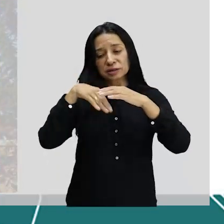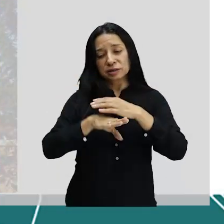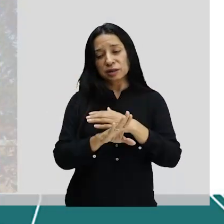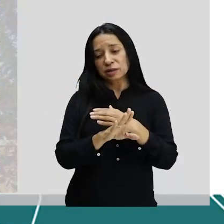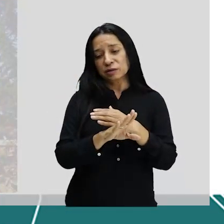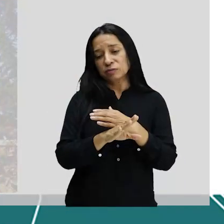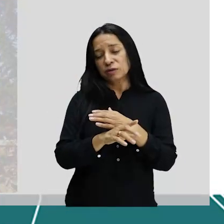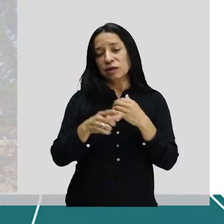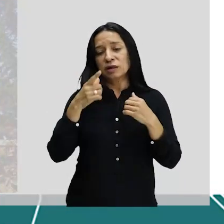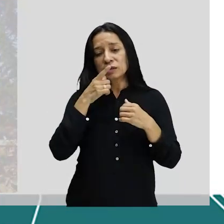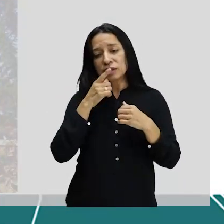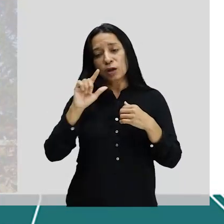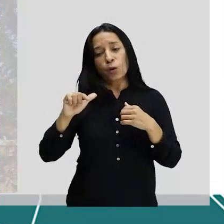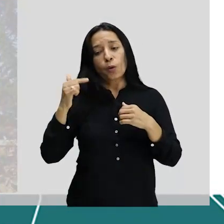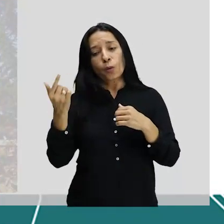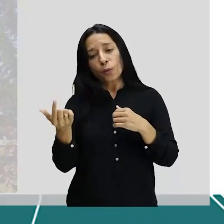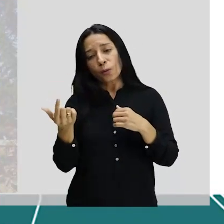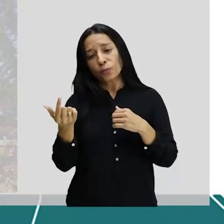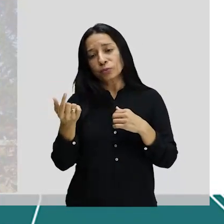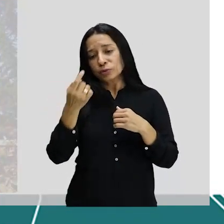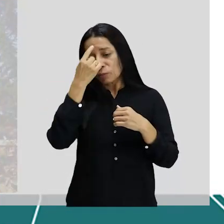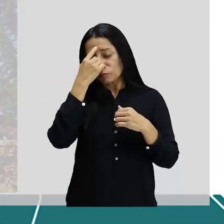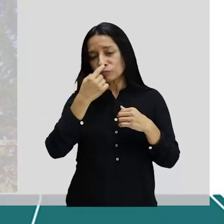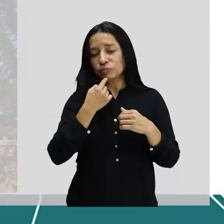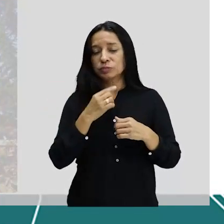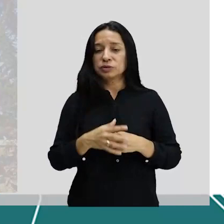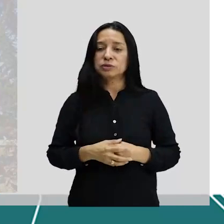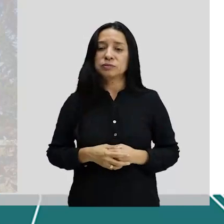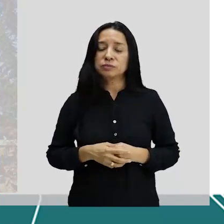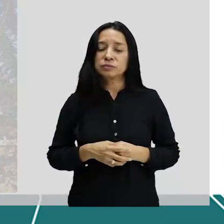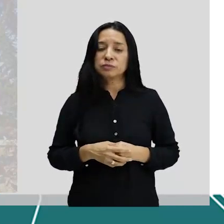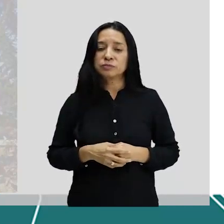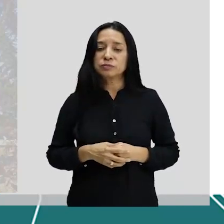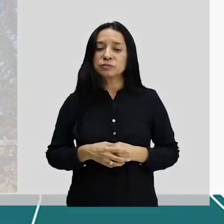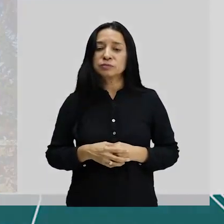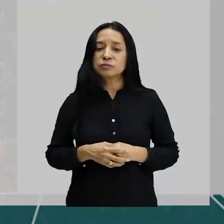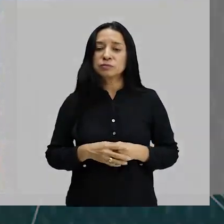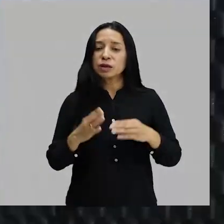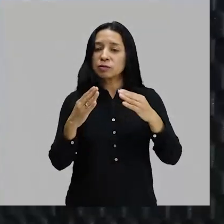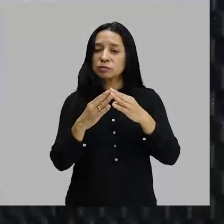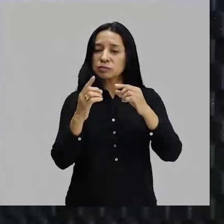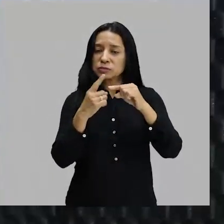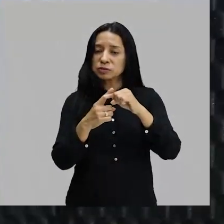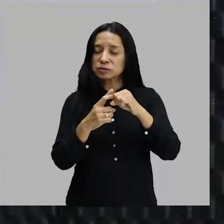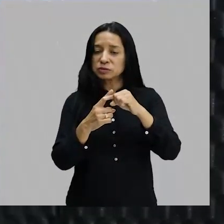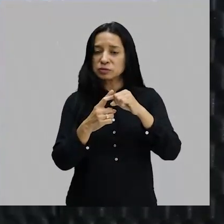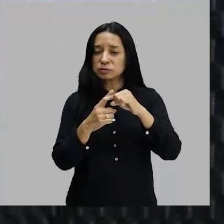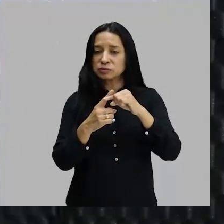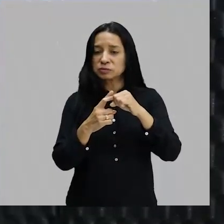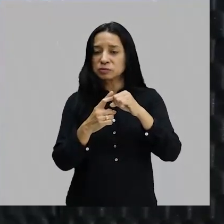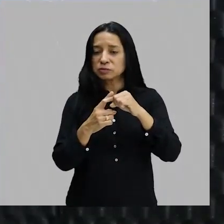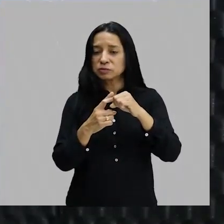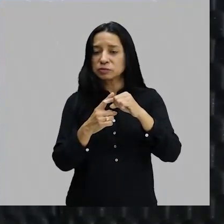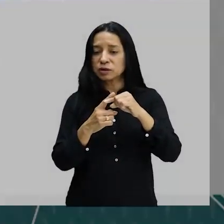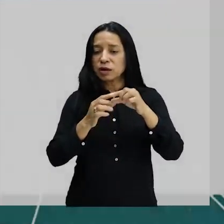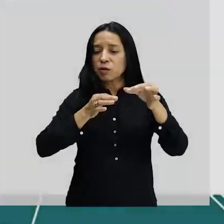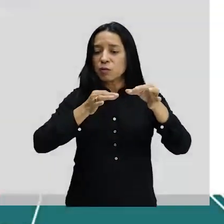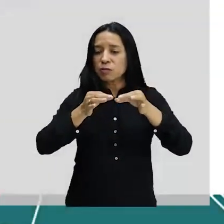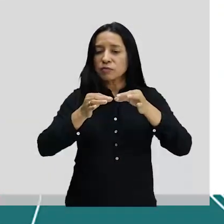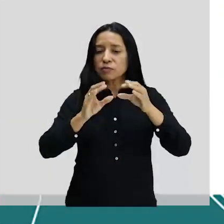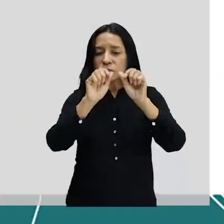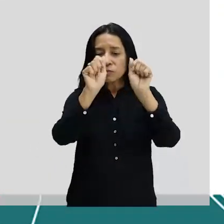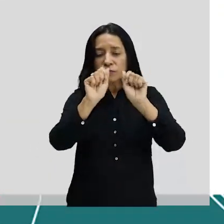caráter. A Basílica de Santa Sabina, a visão externa, tem um formato de cruz, que a gente chama formato cruciforme,